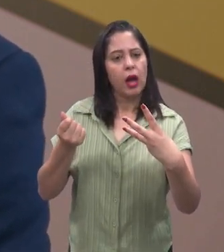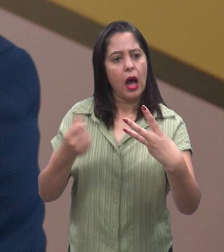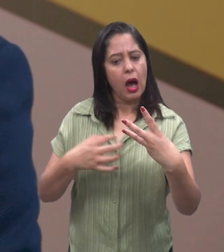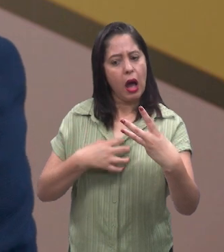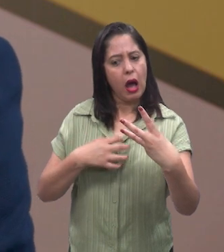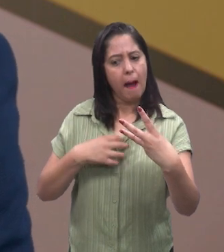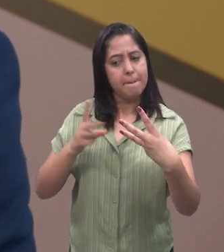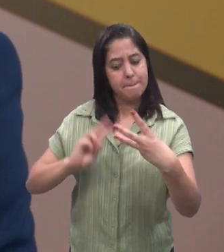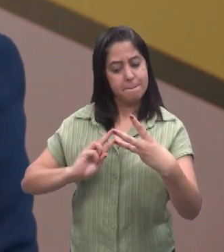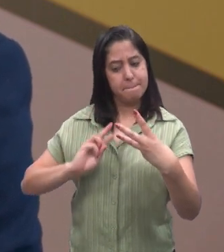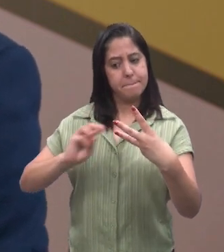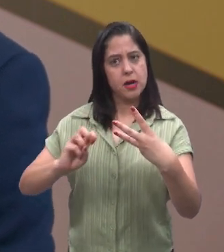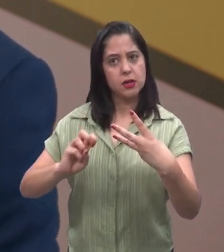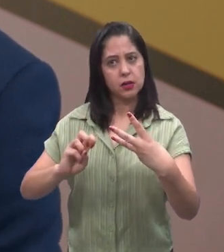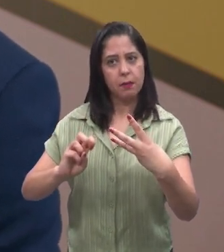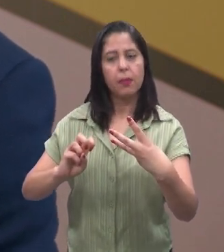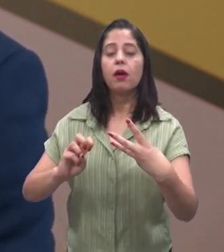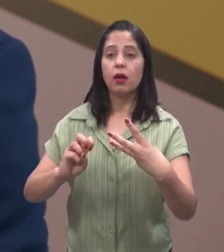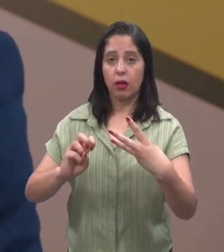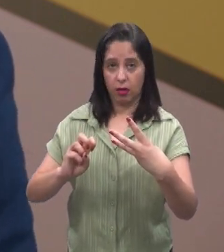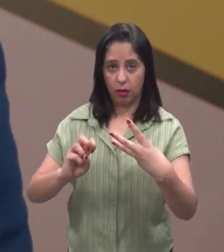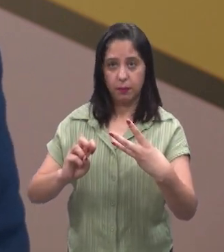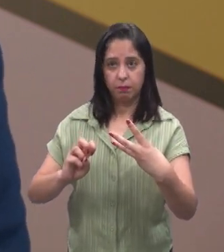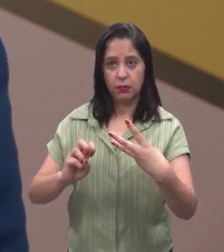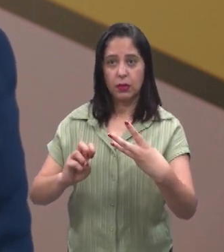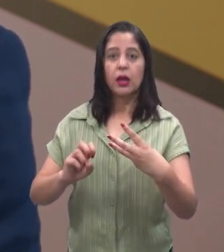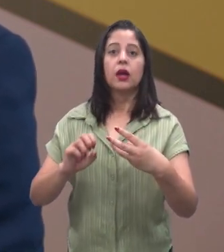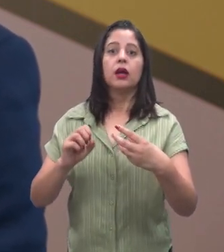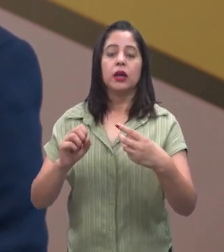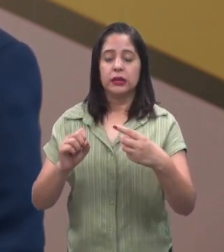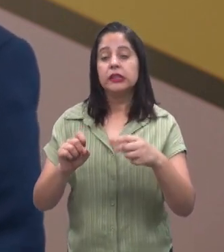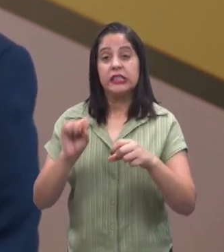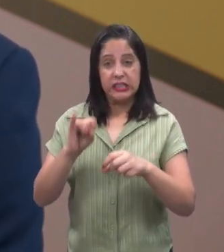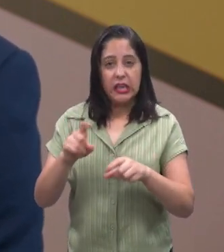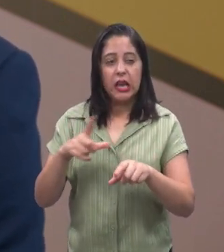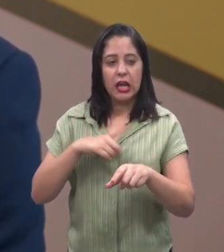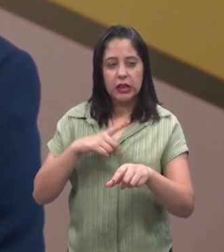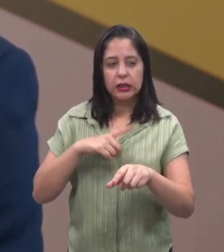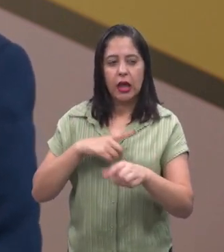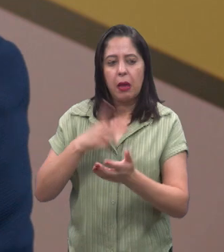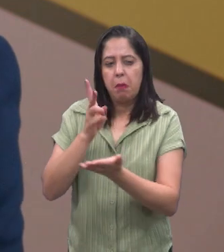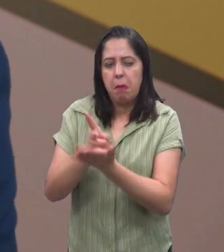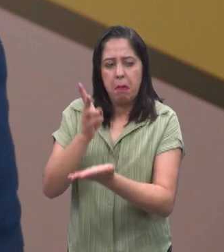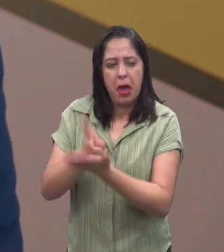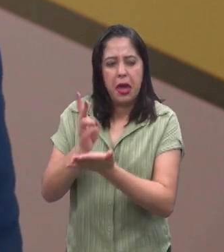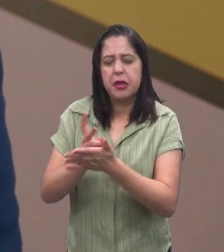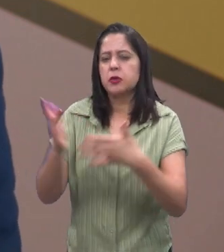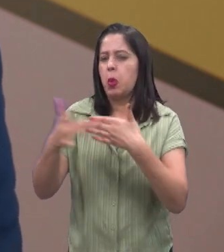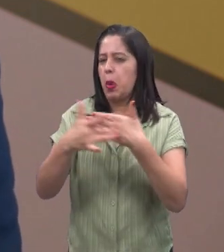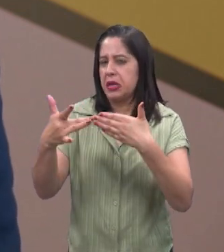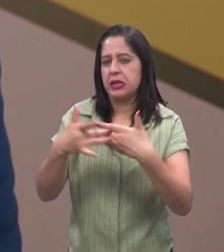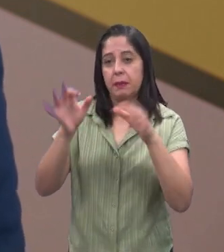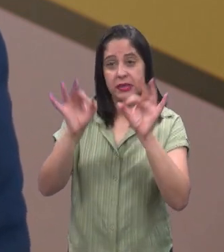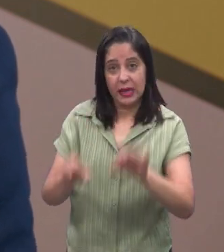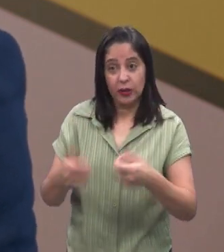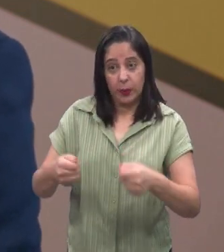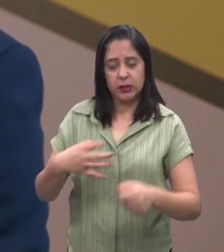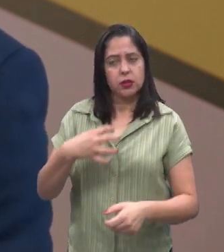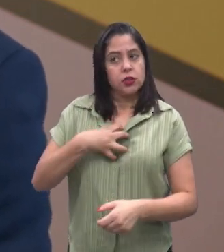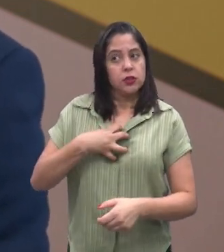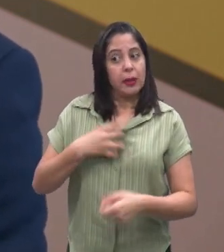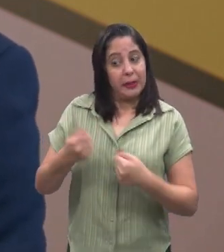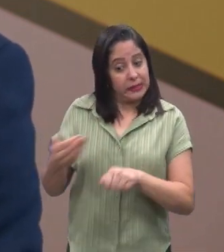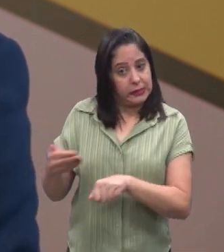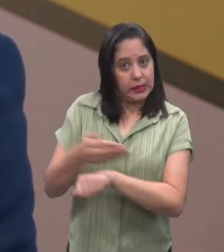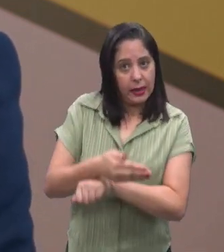prevenção, se você está com os exames periódicos atualizados, se você tem um sintoma sentinela, você tem que procurar ajuda e rápido. Então, do ponto de